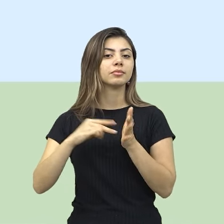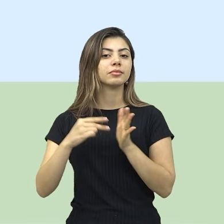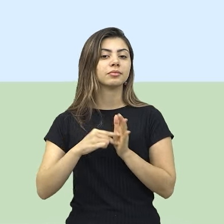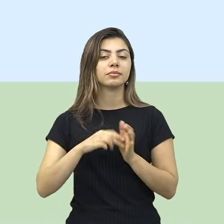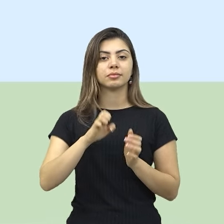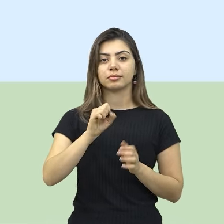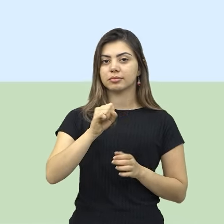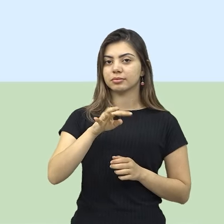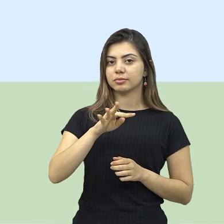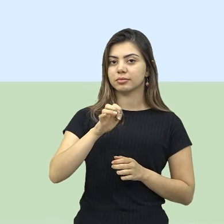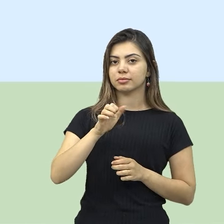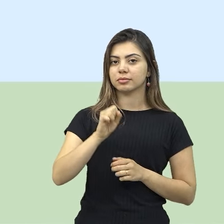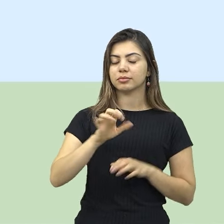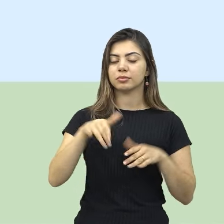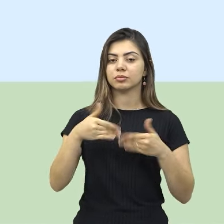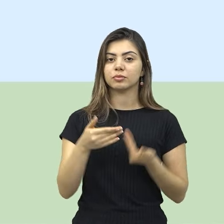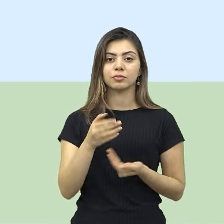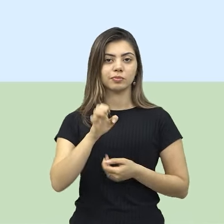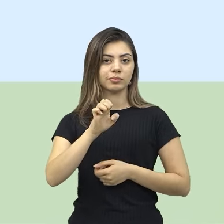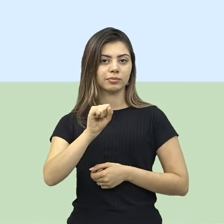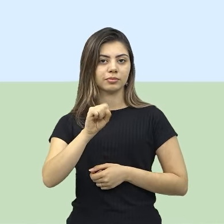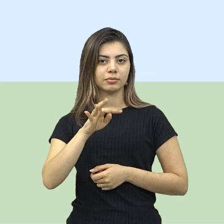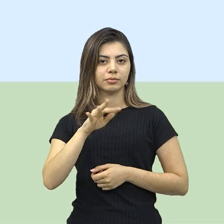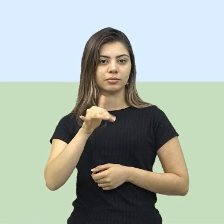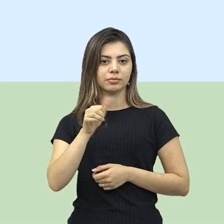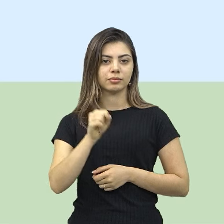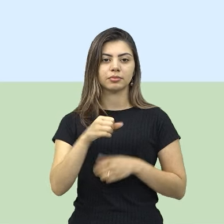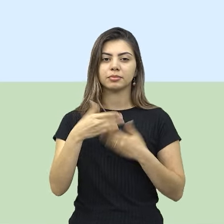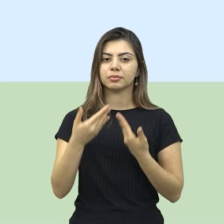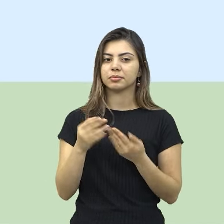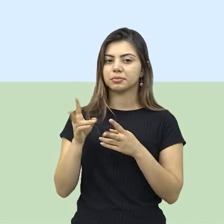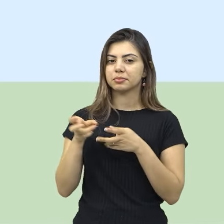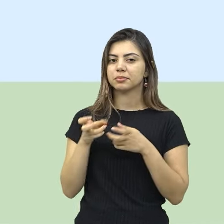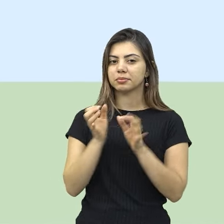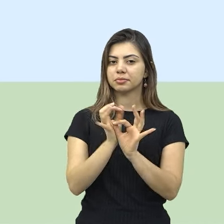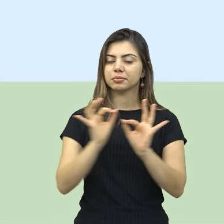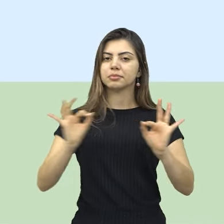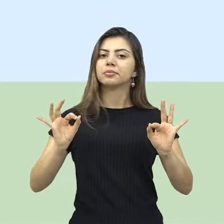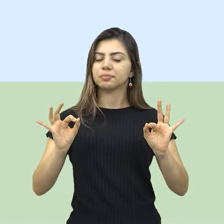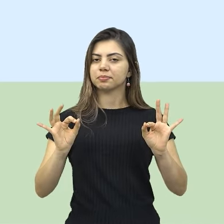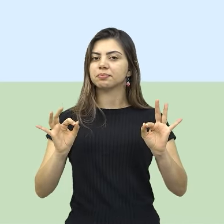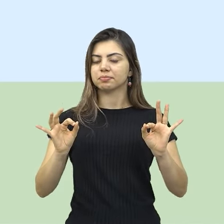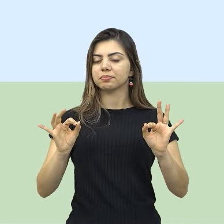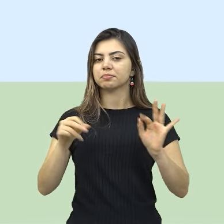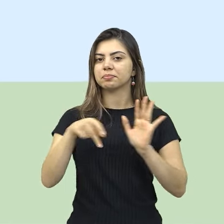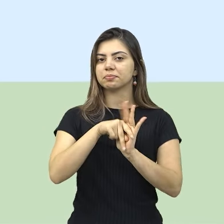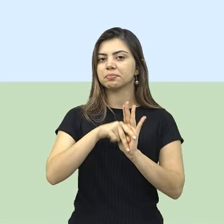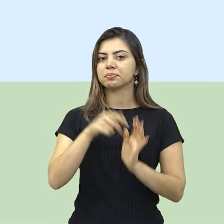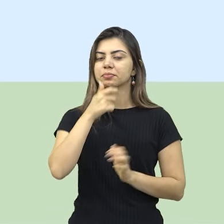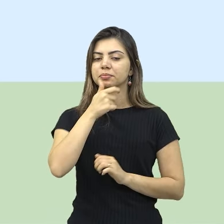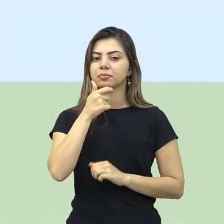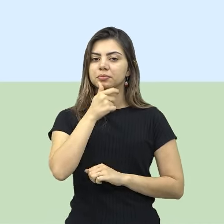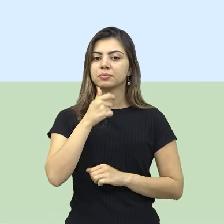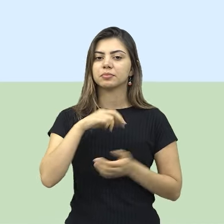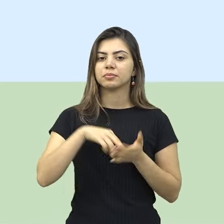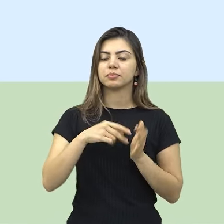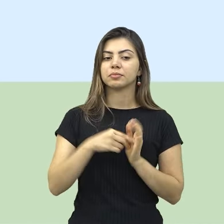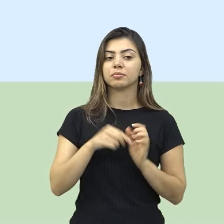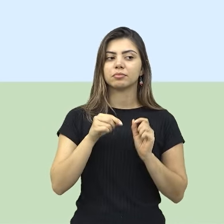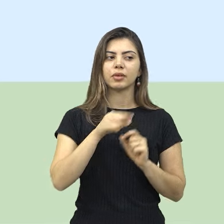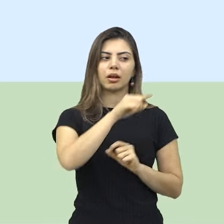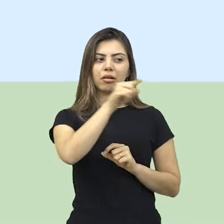ou estas. Então, a frase que vocês têm aí, ó, these artists are excellent. Estes artistas são ótimos,